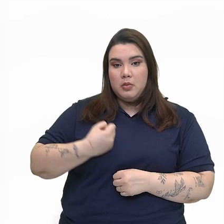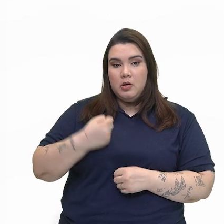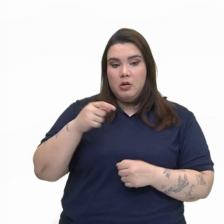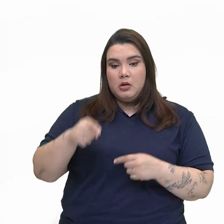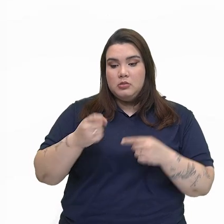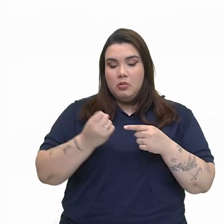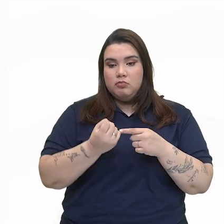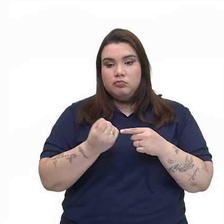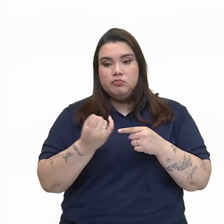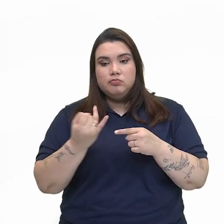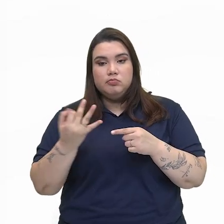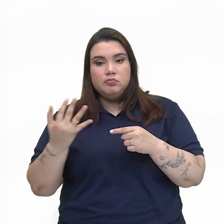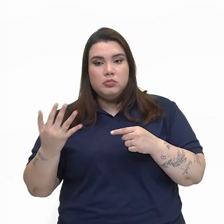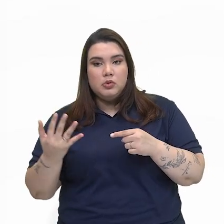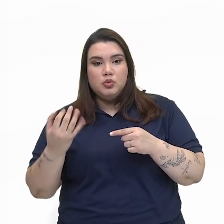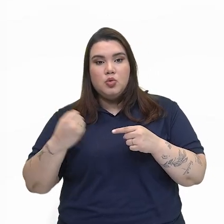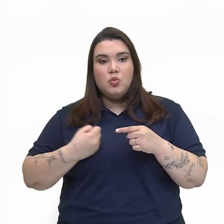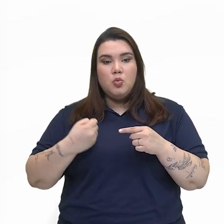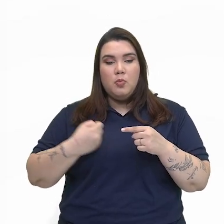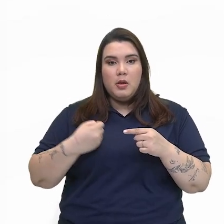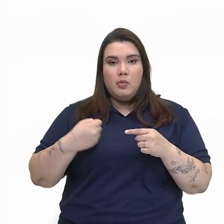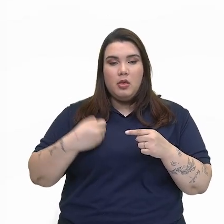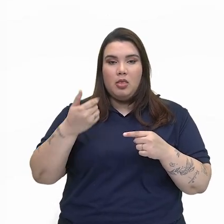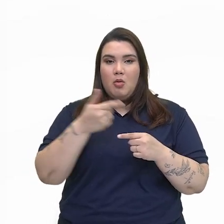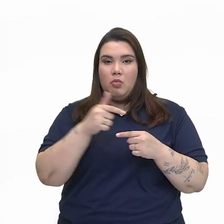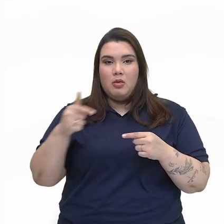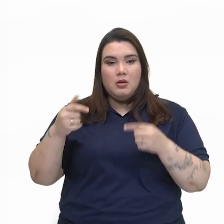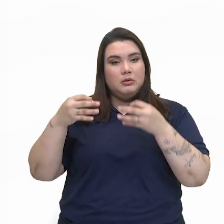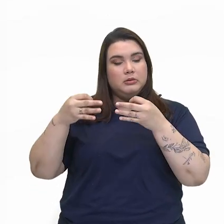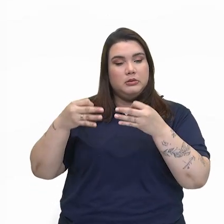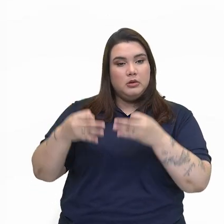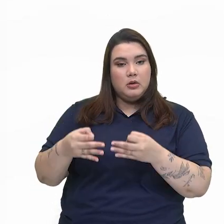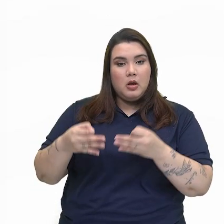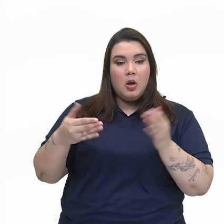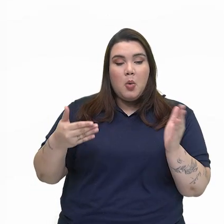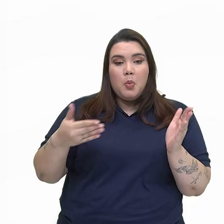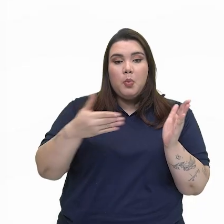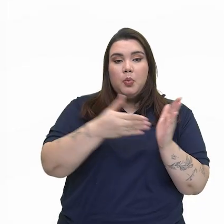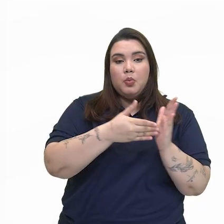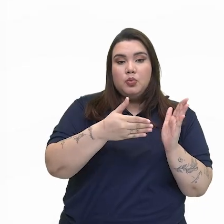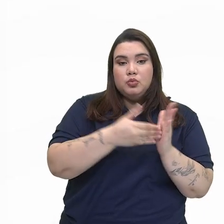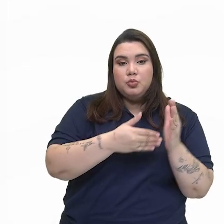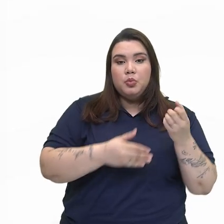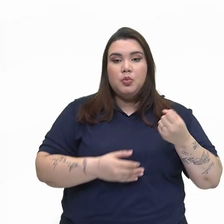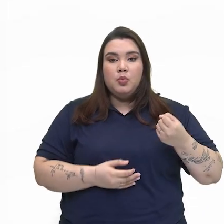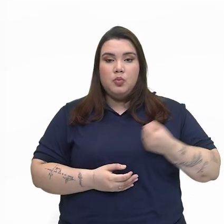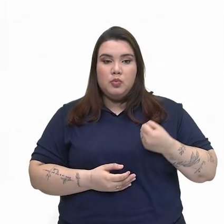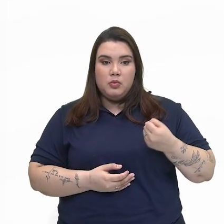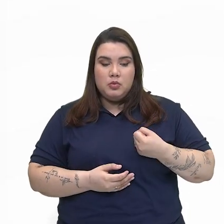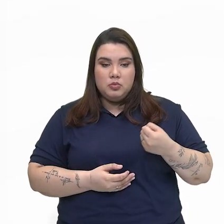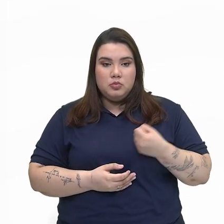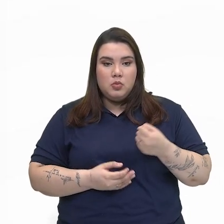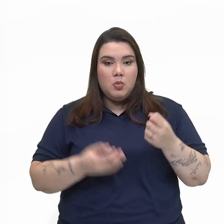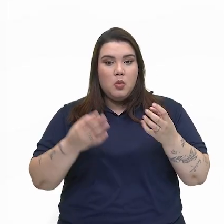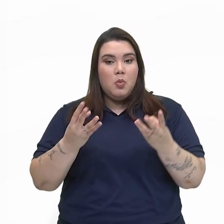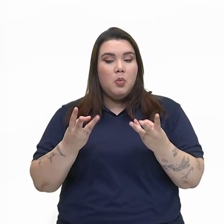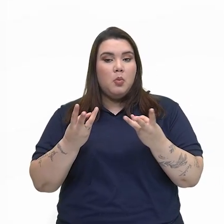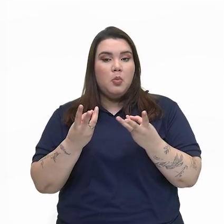o algarismo duvidoso será o último algarismo